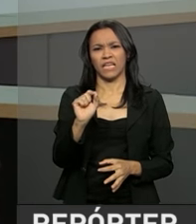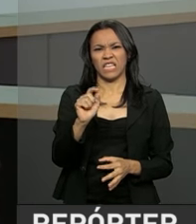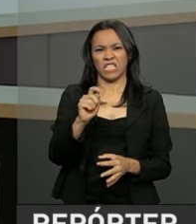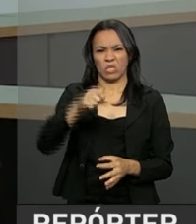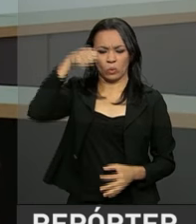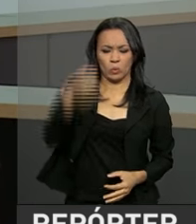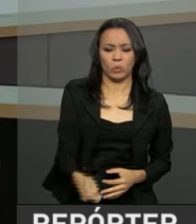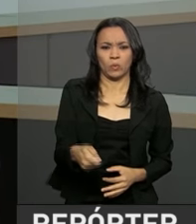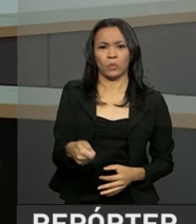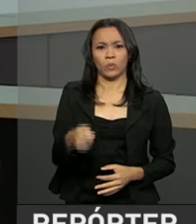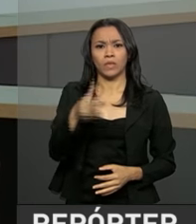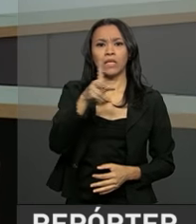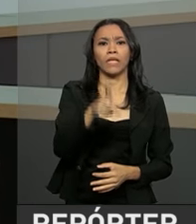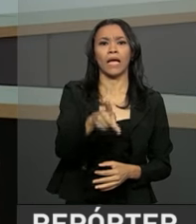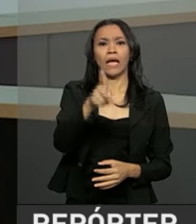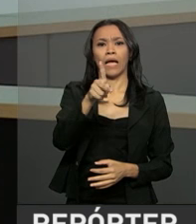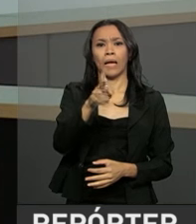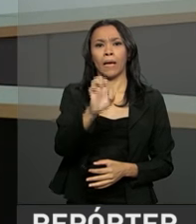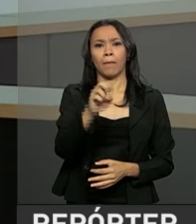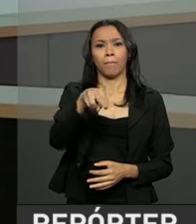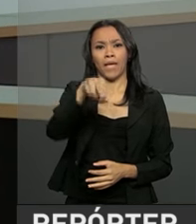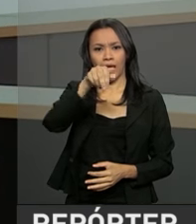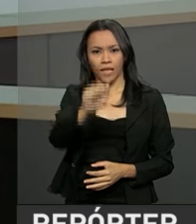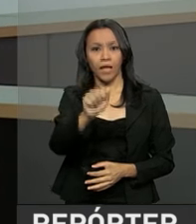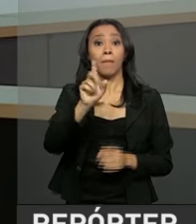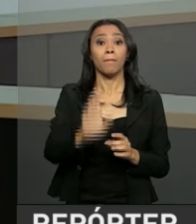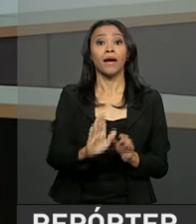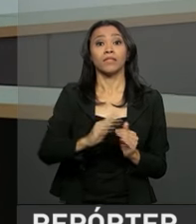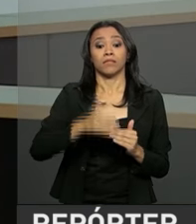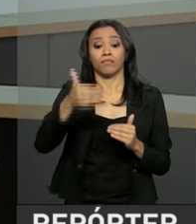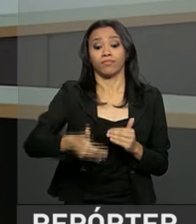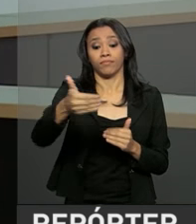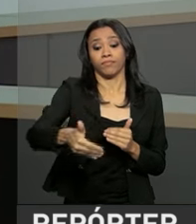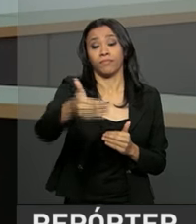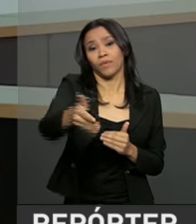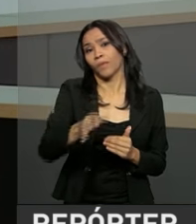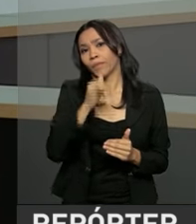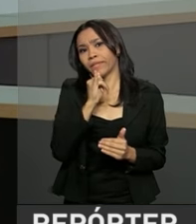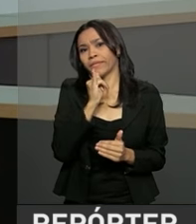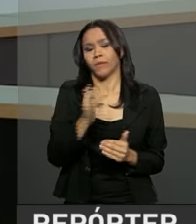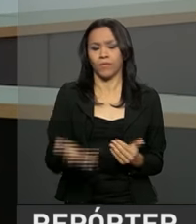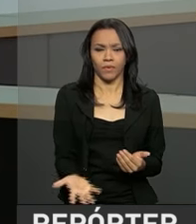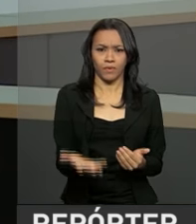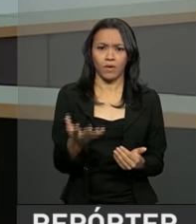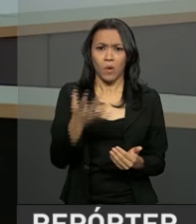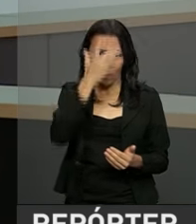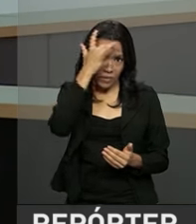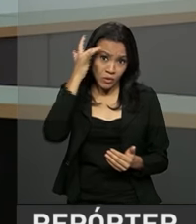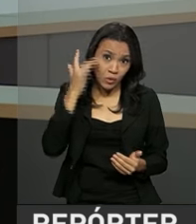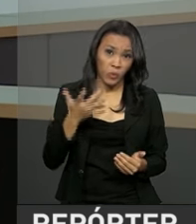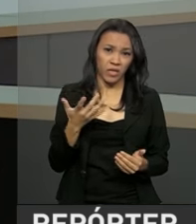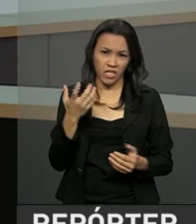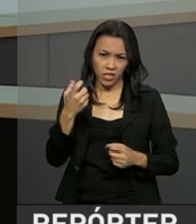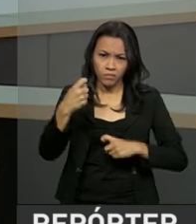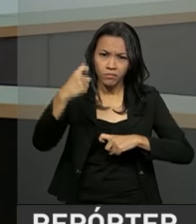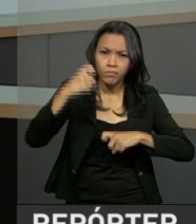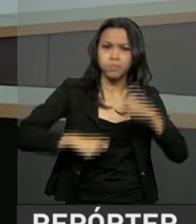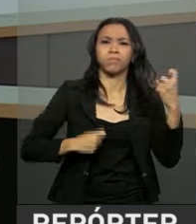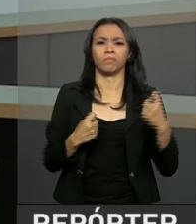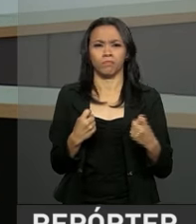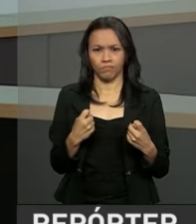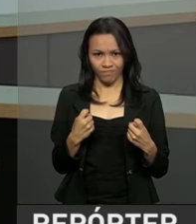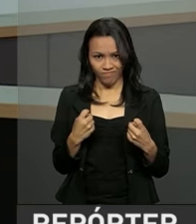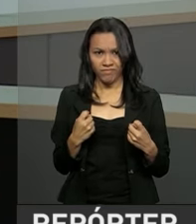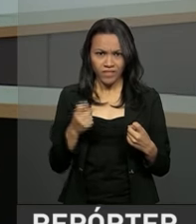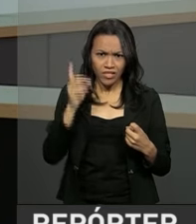mais um endurecimento no regime de progressão das penas. Não é razoável que alguém que estupre, mesmo já